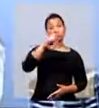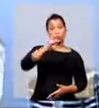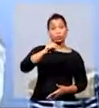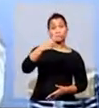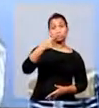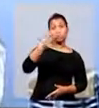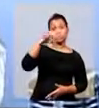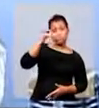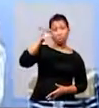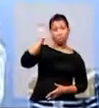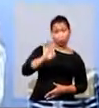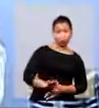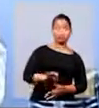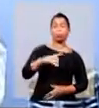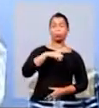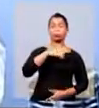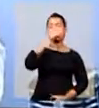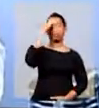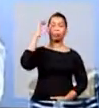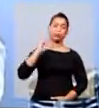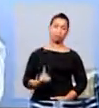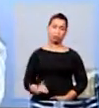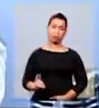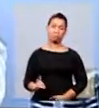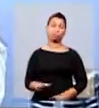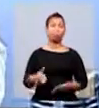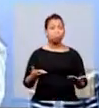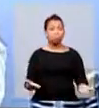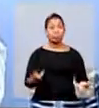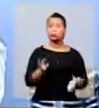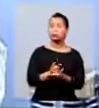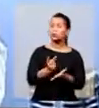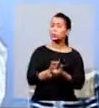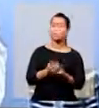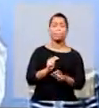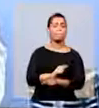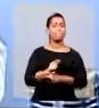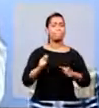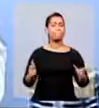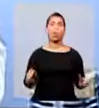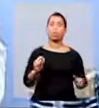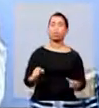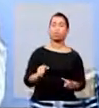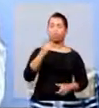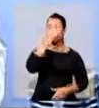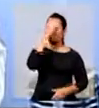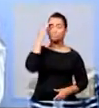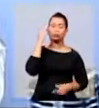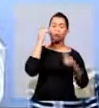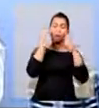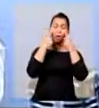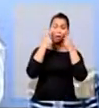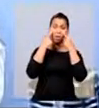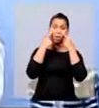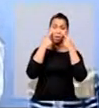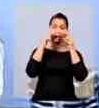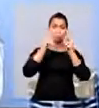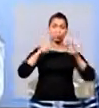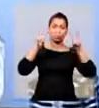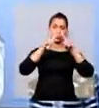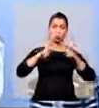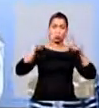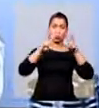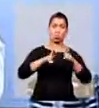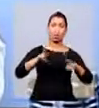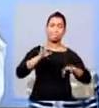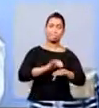aparece maior é a pessoa com deficiência visual. Visual é o maior. A visual geralmente é a maior. Aliás, até falando, né, a gente falando